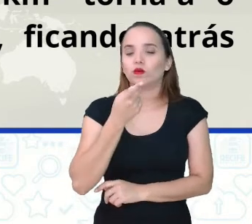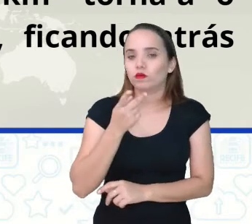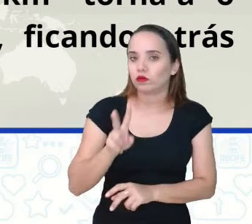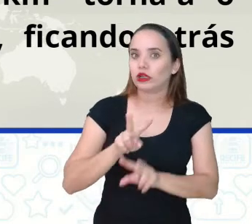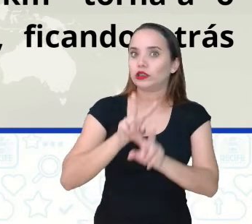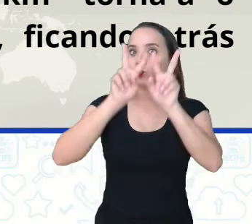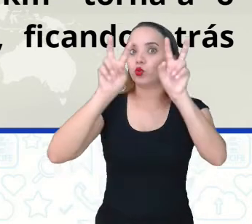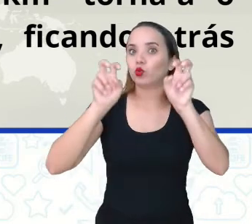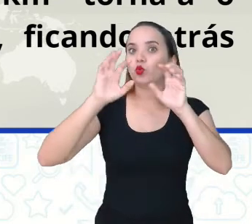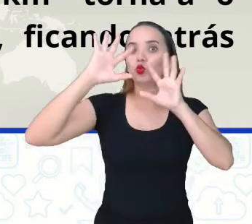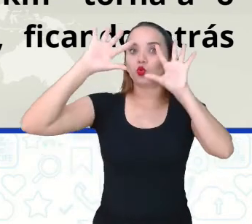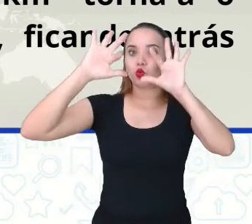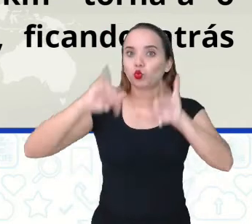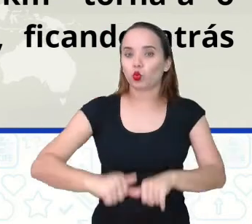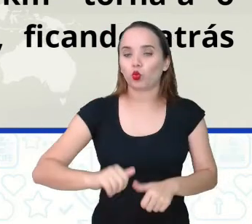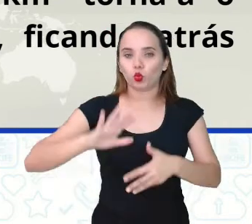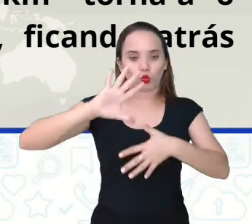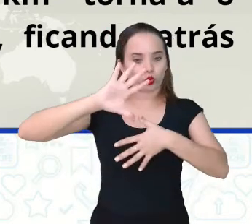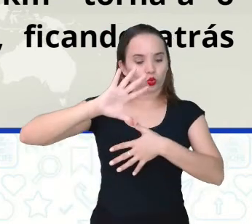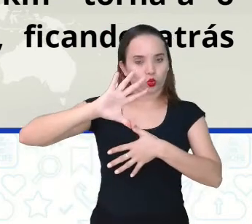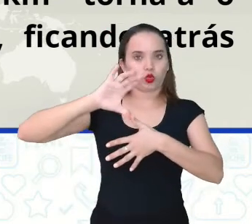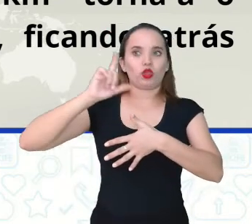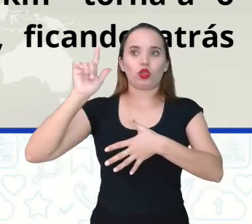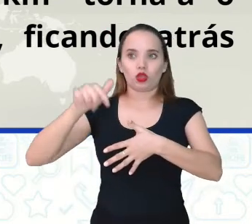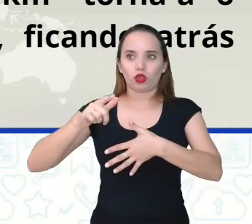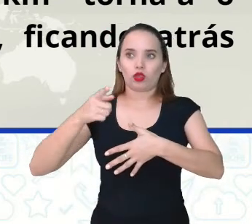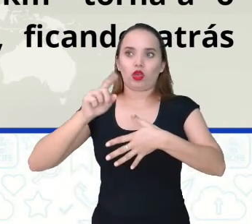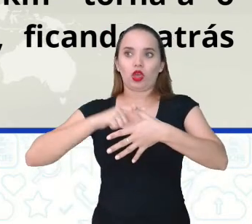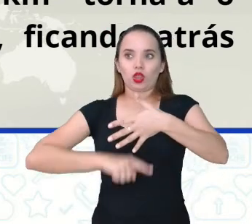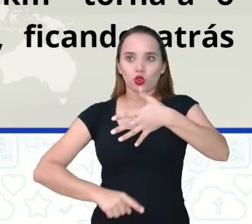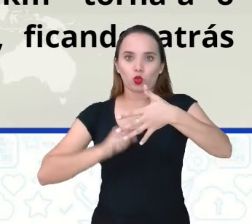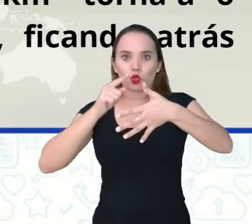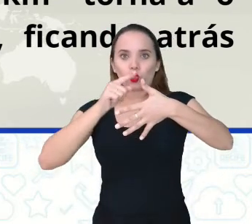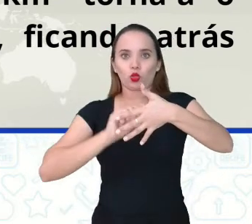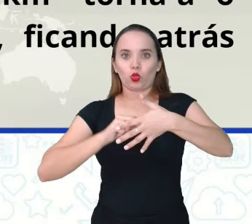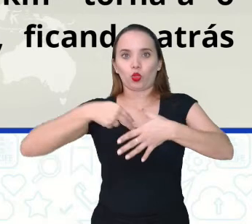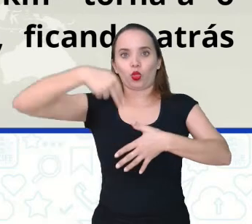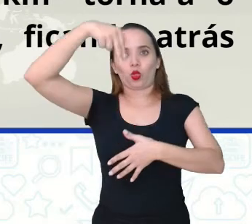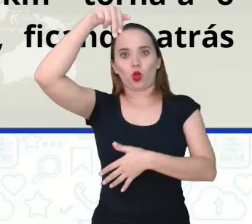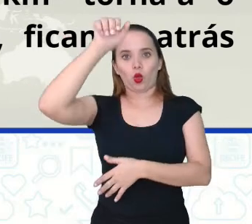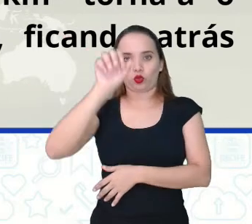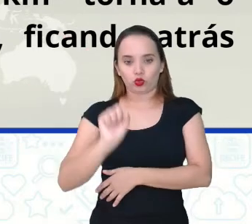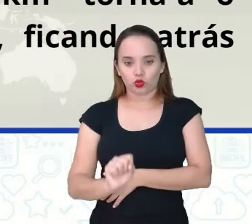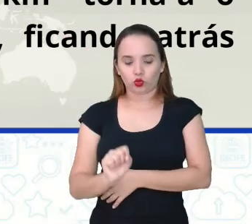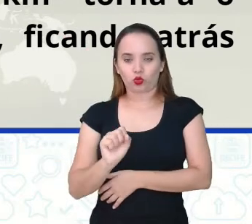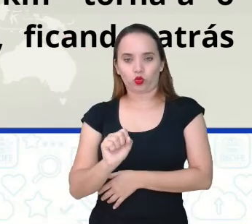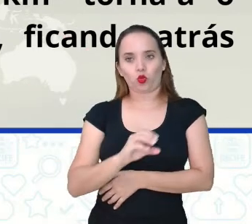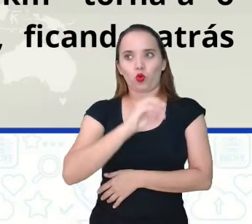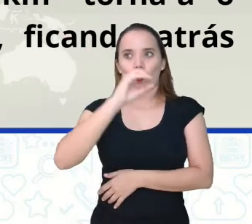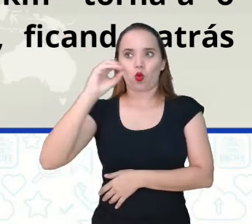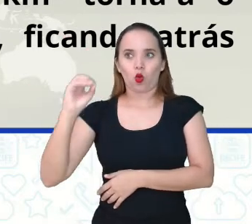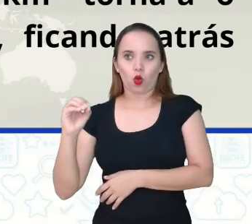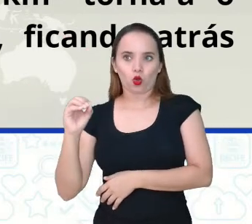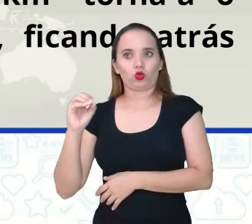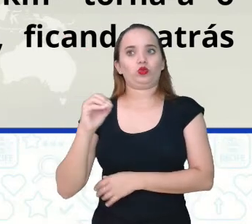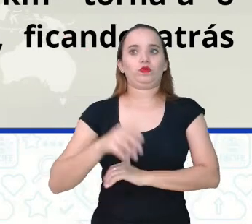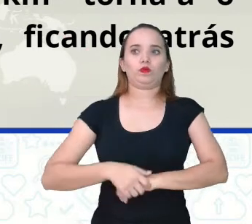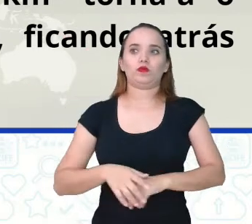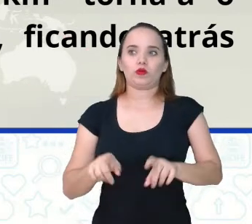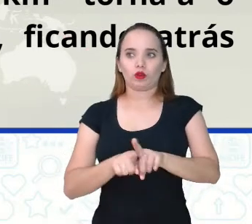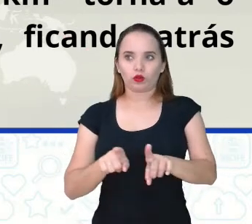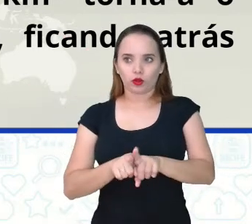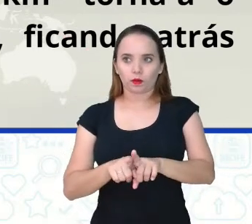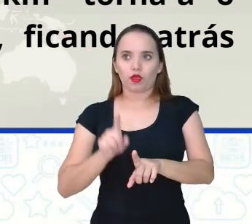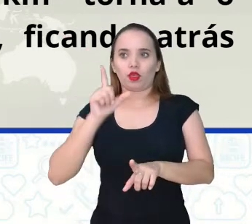continente localizado nos hemisférios norte, sul e ocidental, situando-se entre os oceanos Pacífico